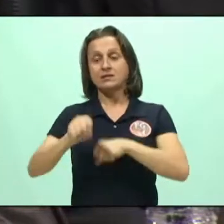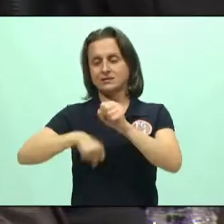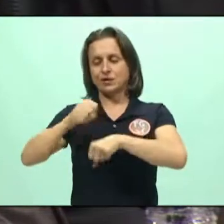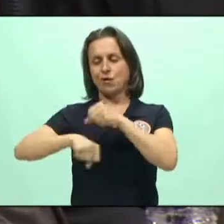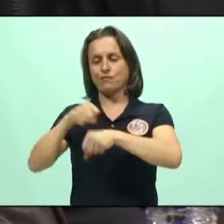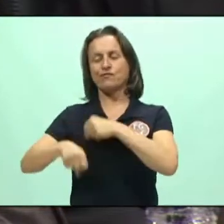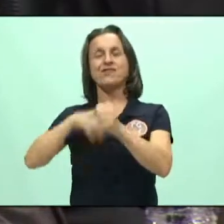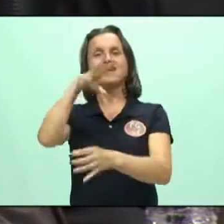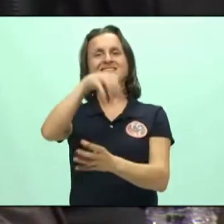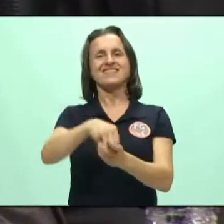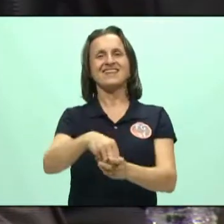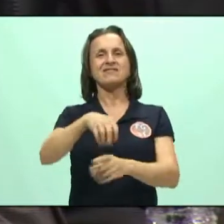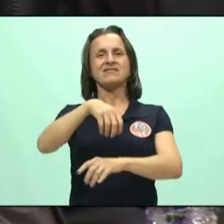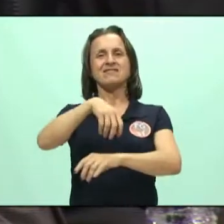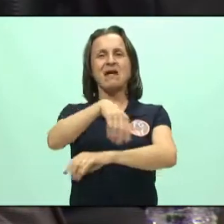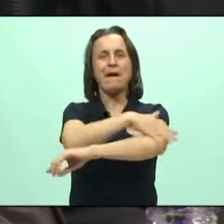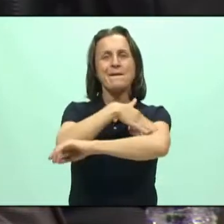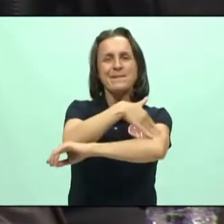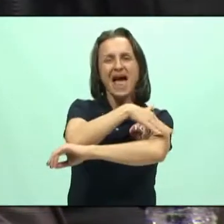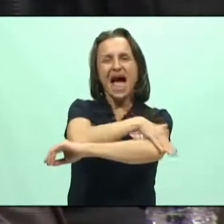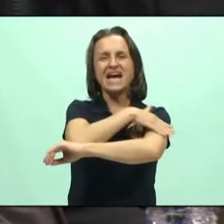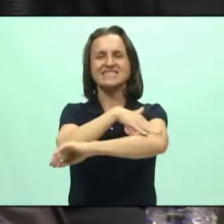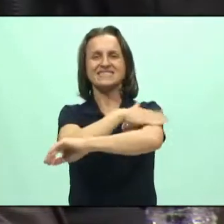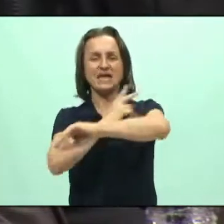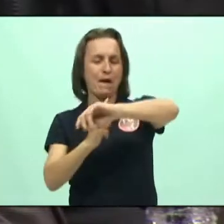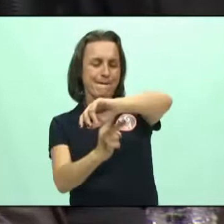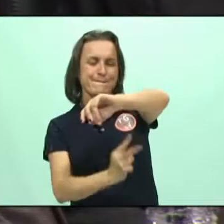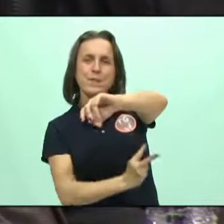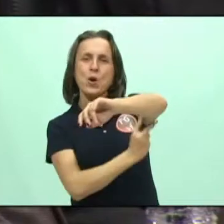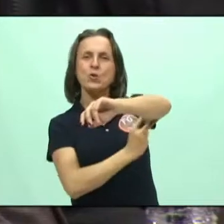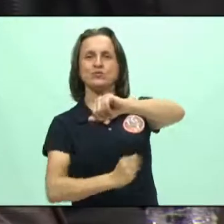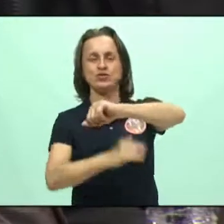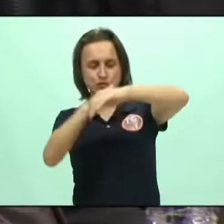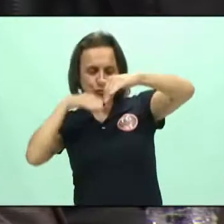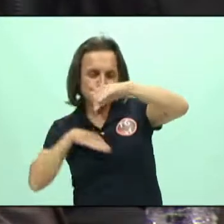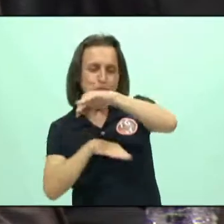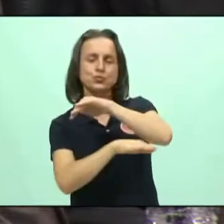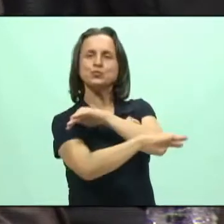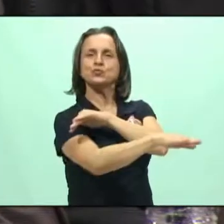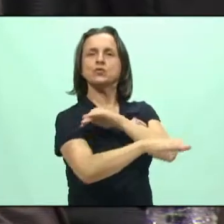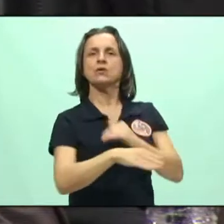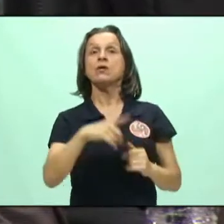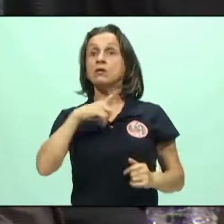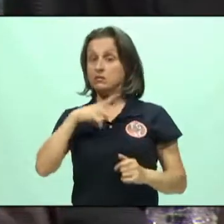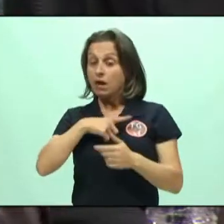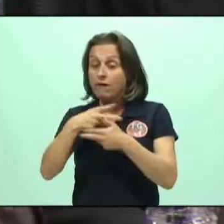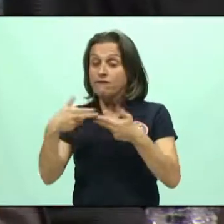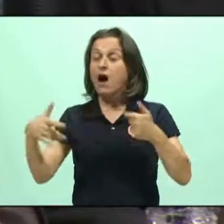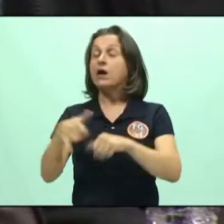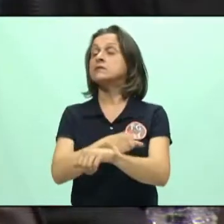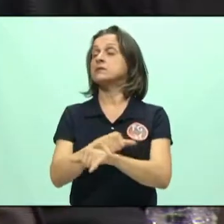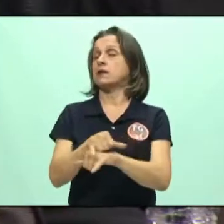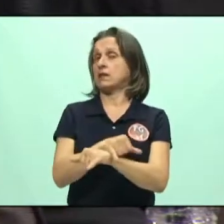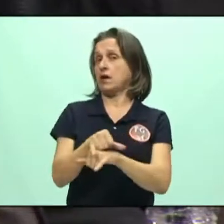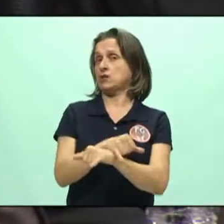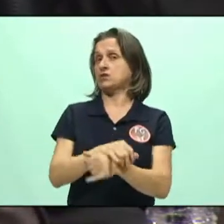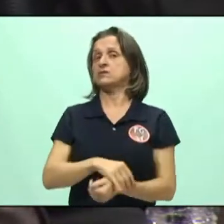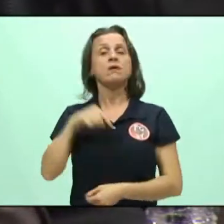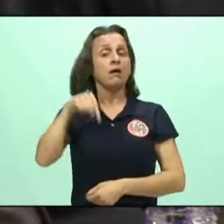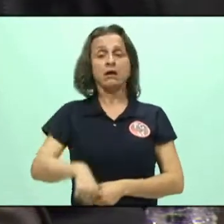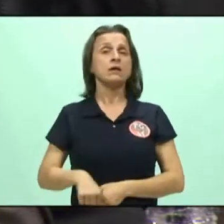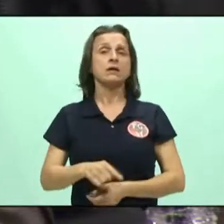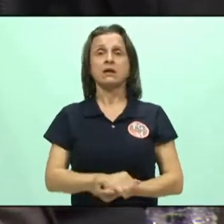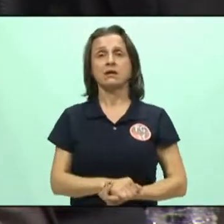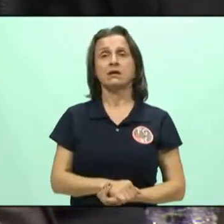de Praças por Pontes por túneis quer dizer se você tem outras formas de chegar né e aqui a gente não tem